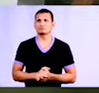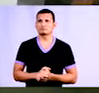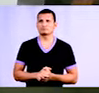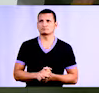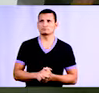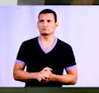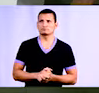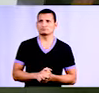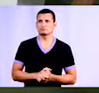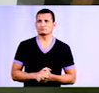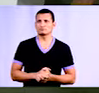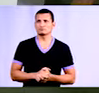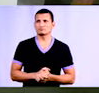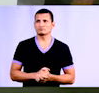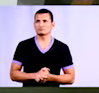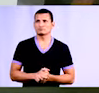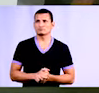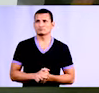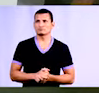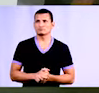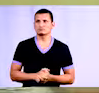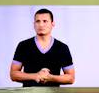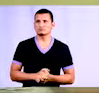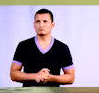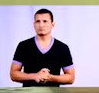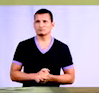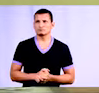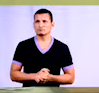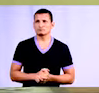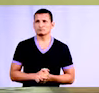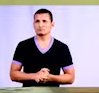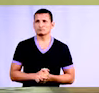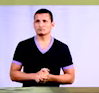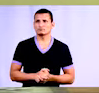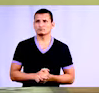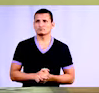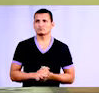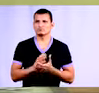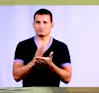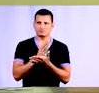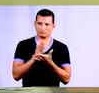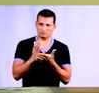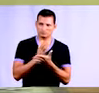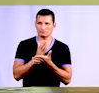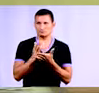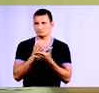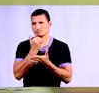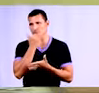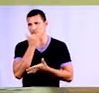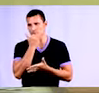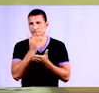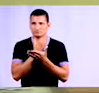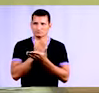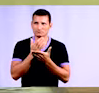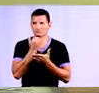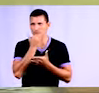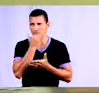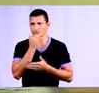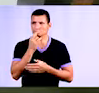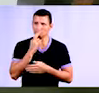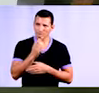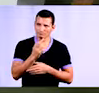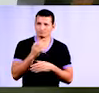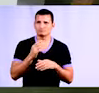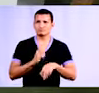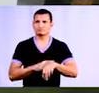participação. Talvez até eu tenha, vamos dizer assim, deixado de atender algum outro, né? Perdoem, porque o nosso tempo é limitado.